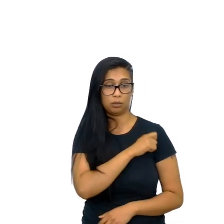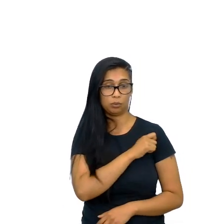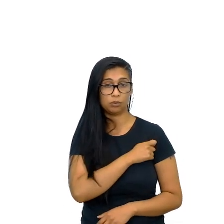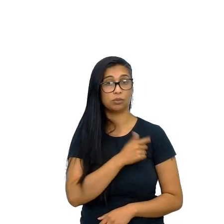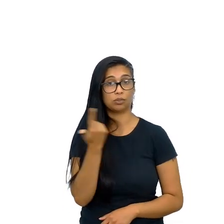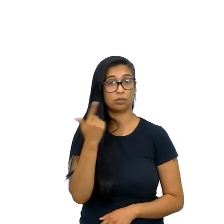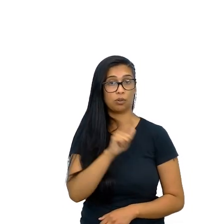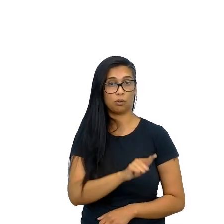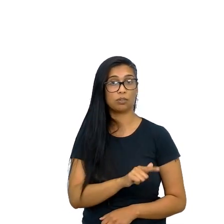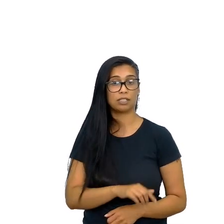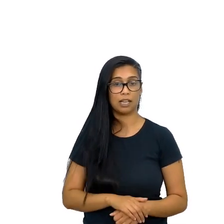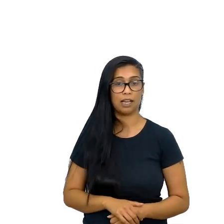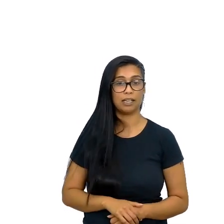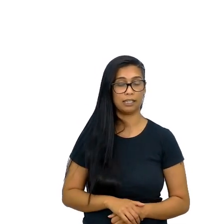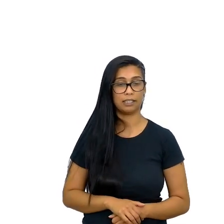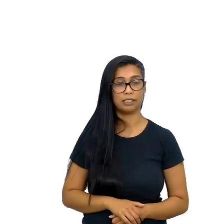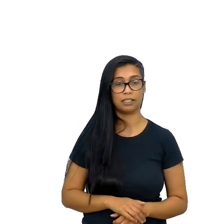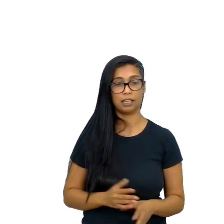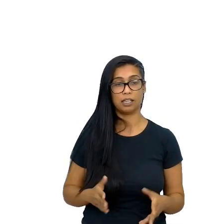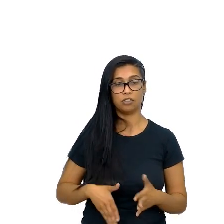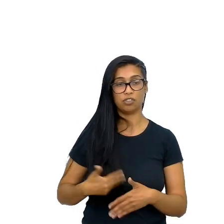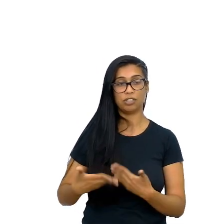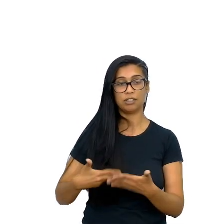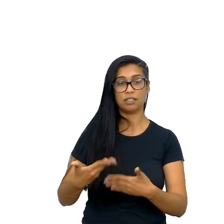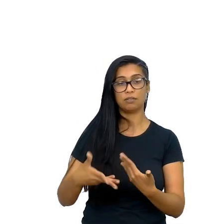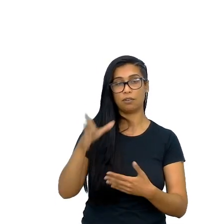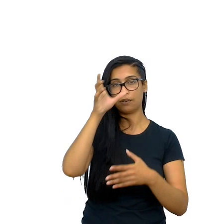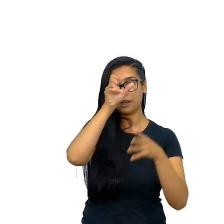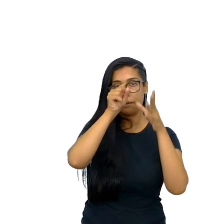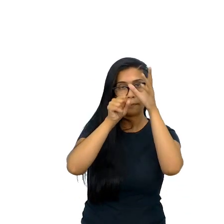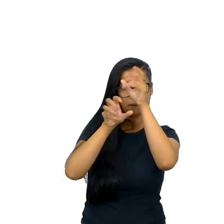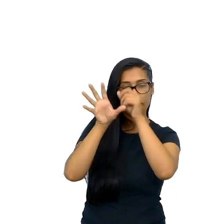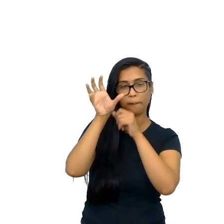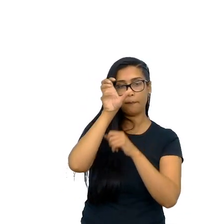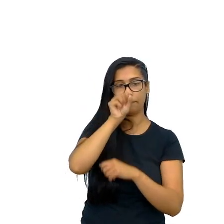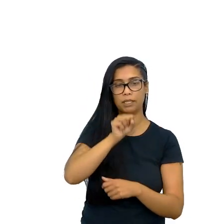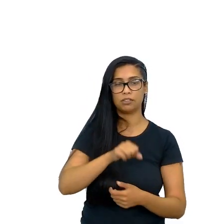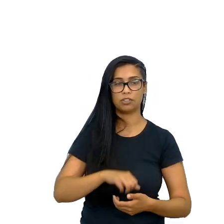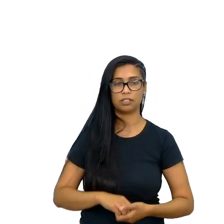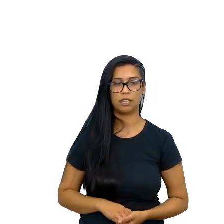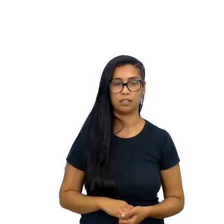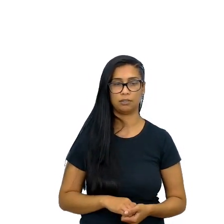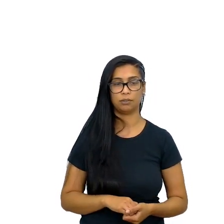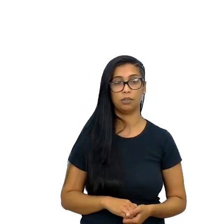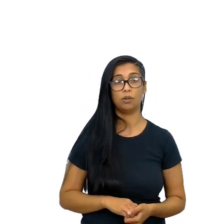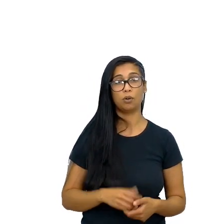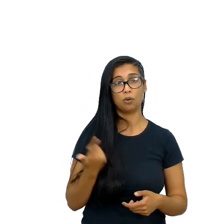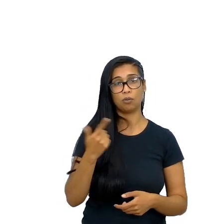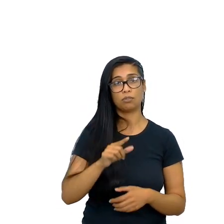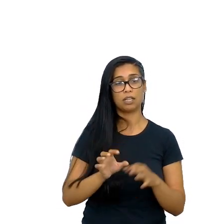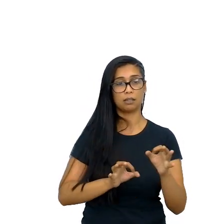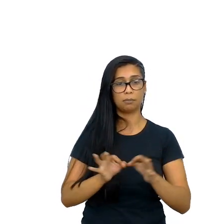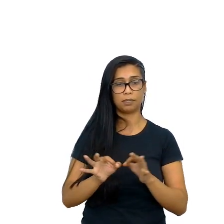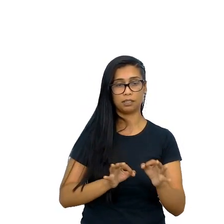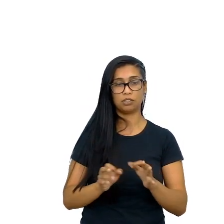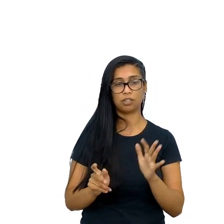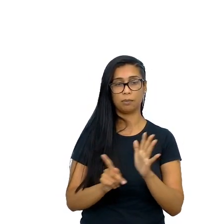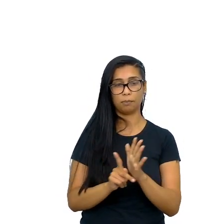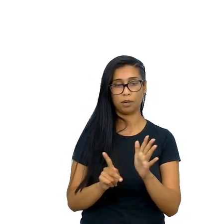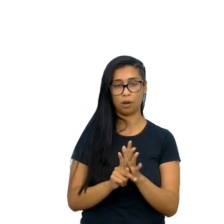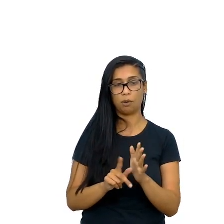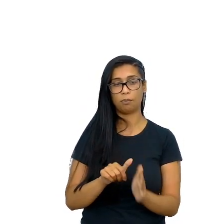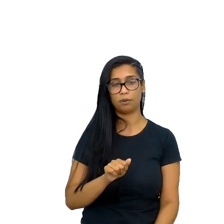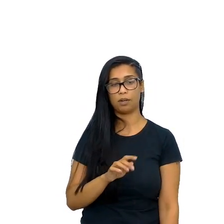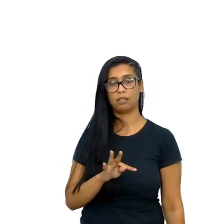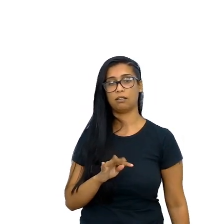percurso interativo de ensino-aprendizagem, elaborar um planejamento, no caso da TPC, observando os aspectos teóricos também que